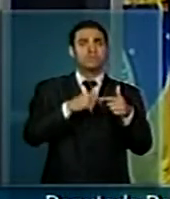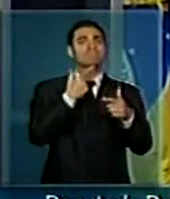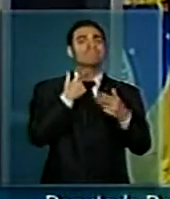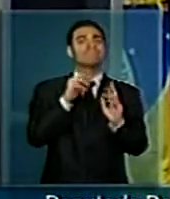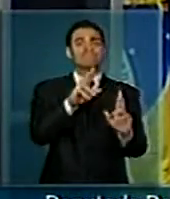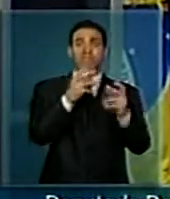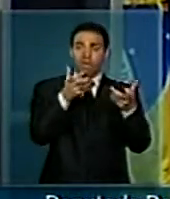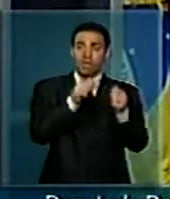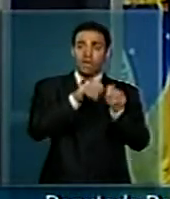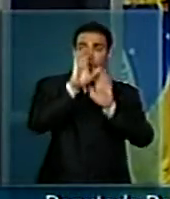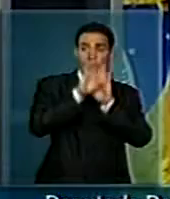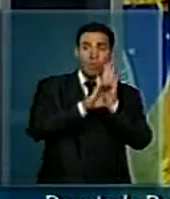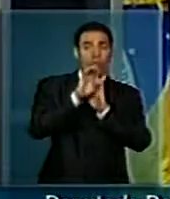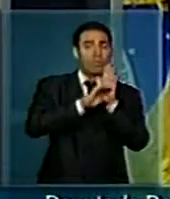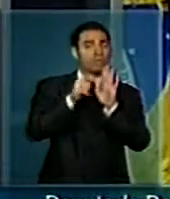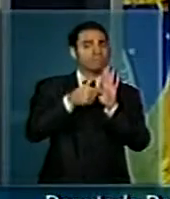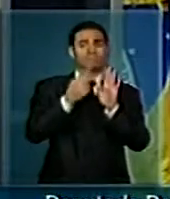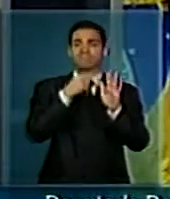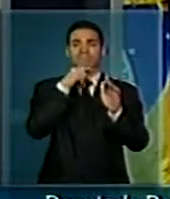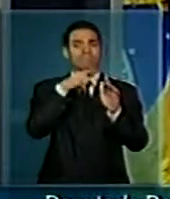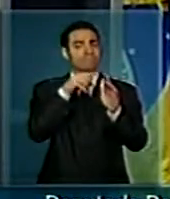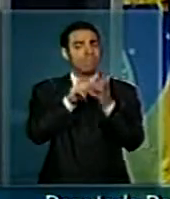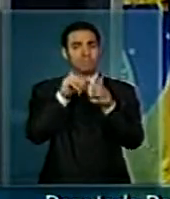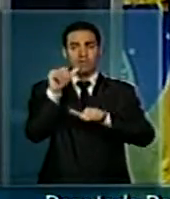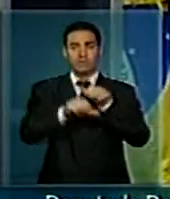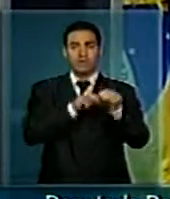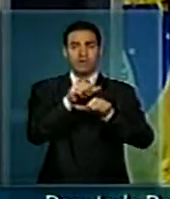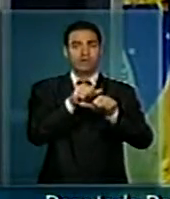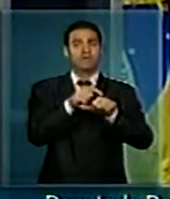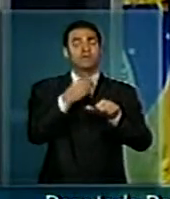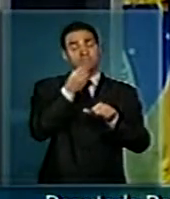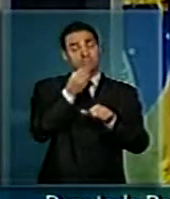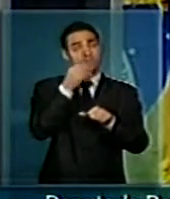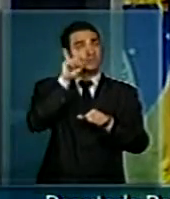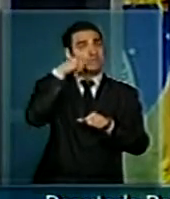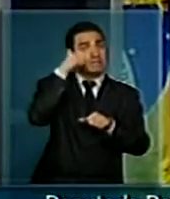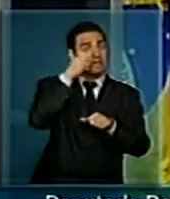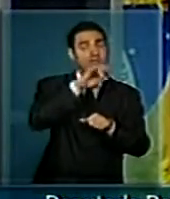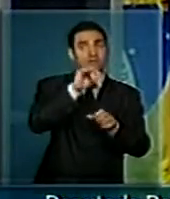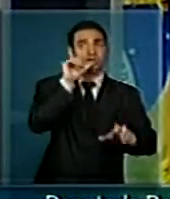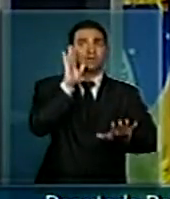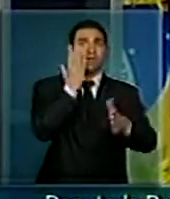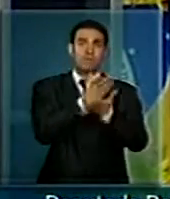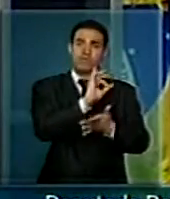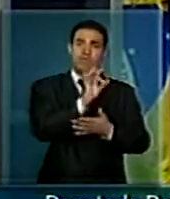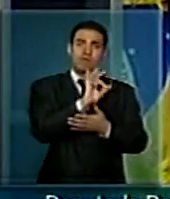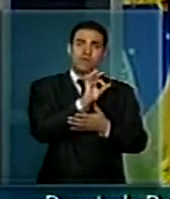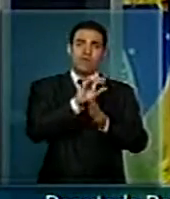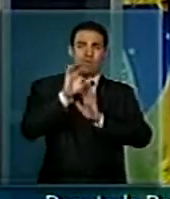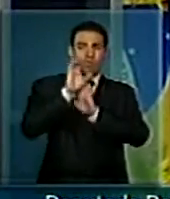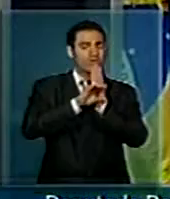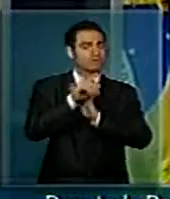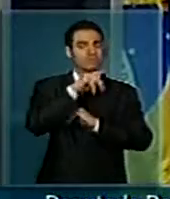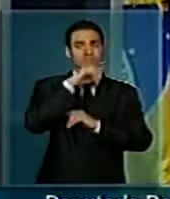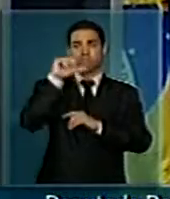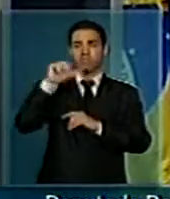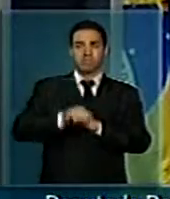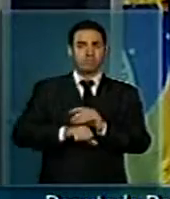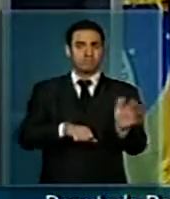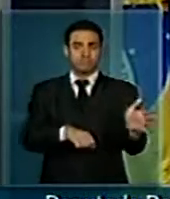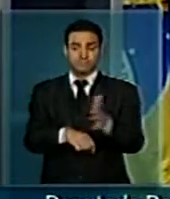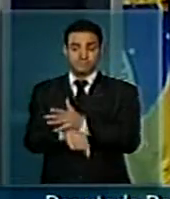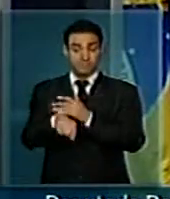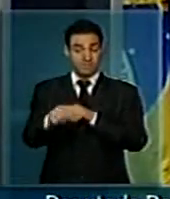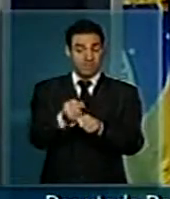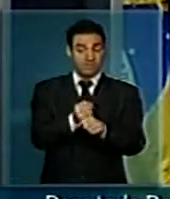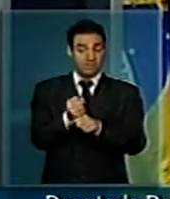não fomos capazes de corrigir aqui nesta casa. Neste ano também, senhor Presidente,